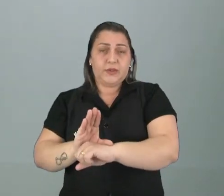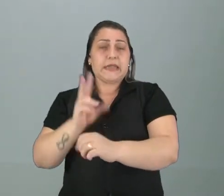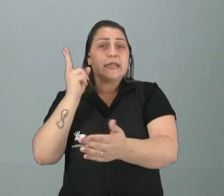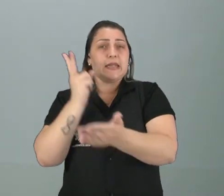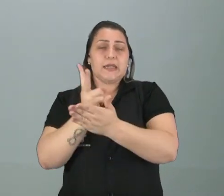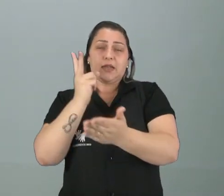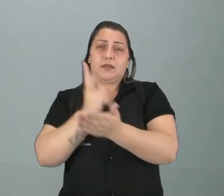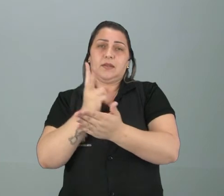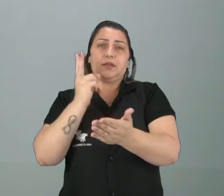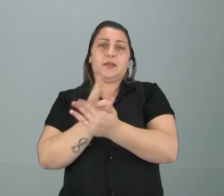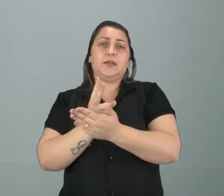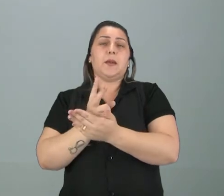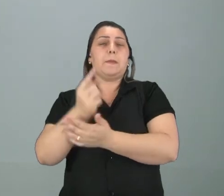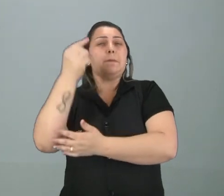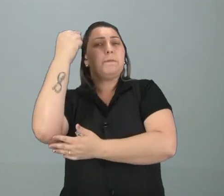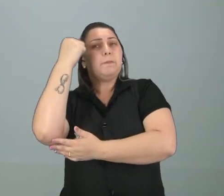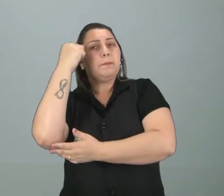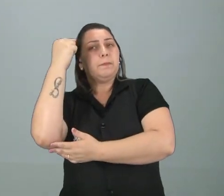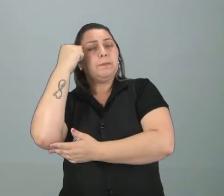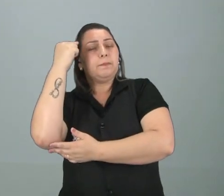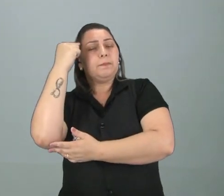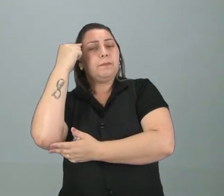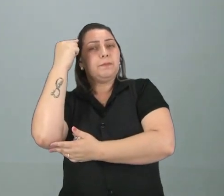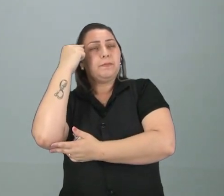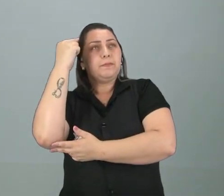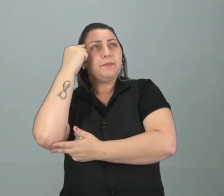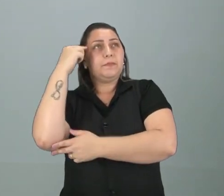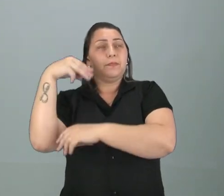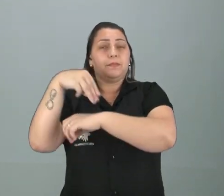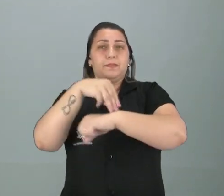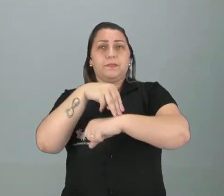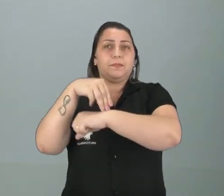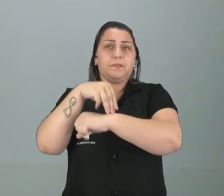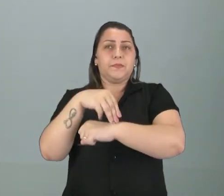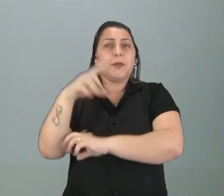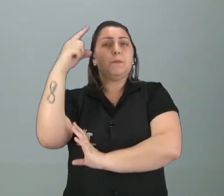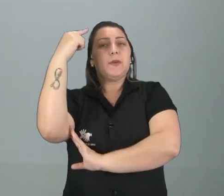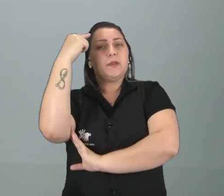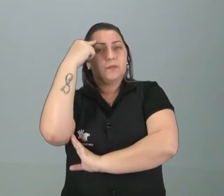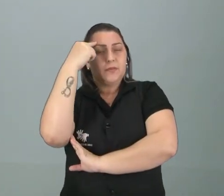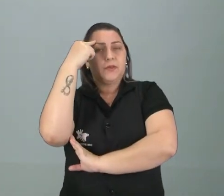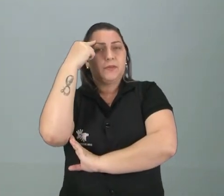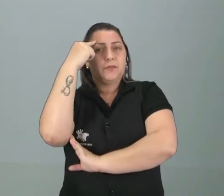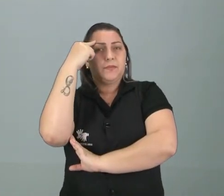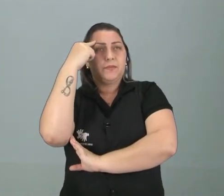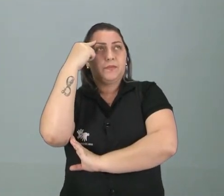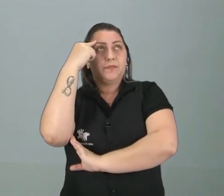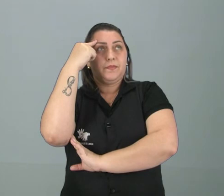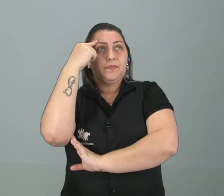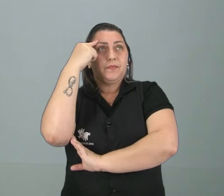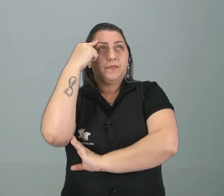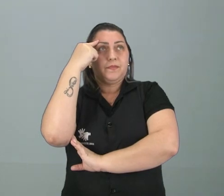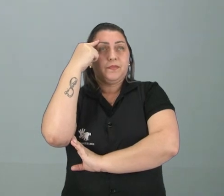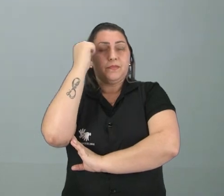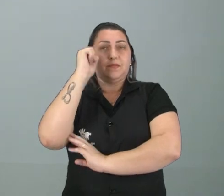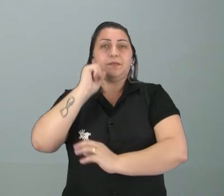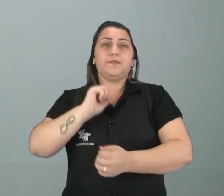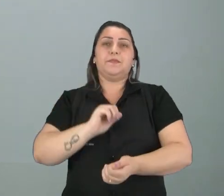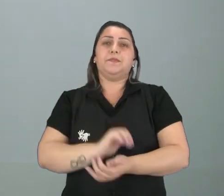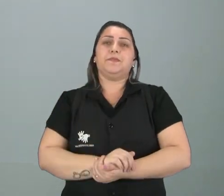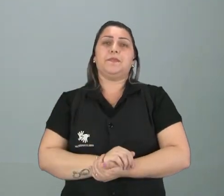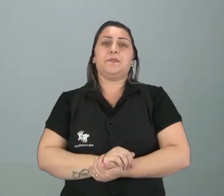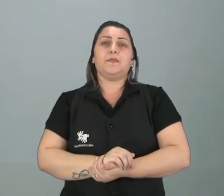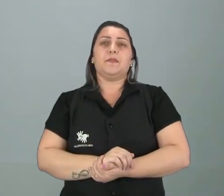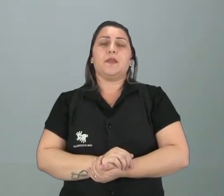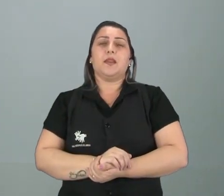estar sempre voltando, pensando, né, são momentos de quê? De reflexão, né, deles pensarem,